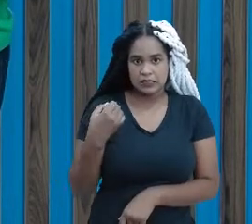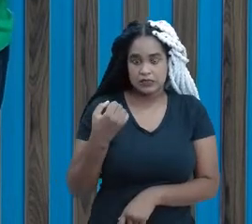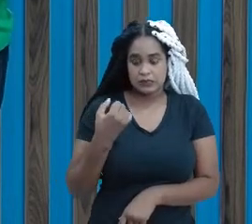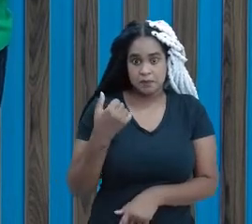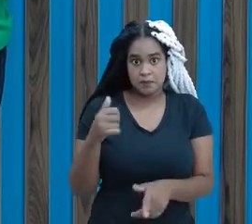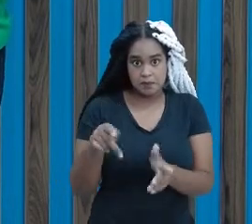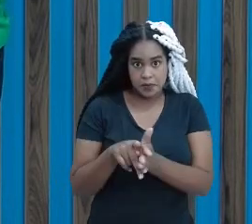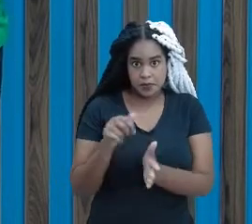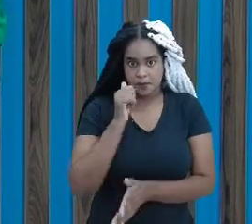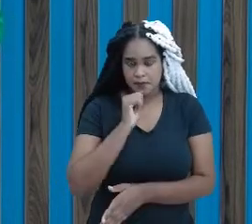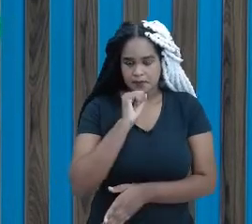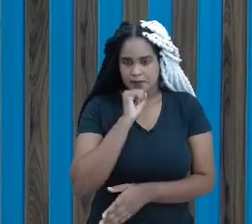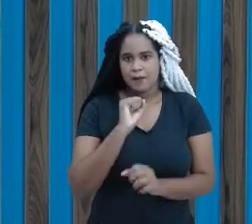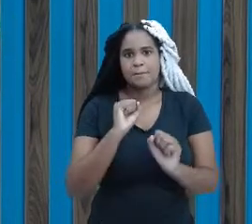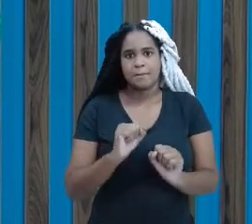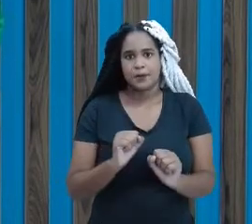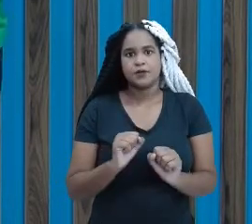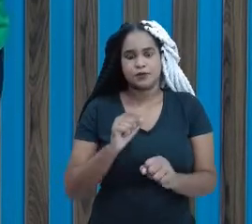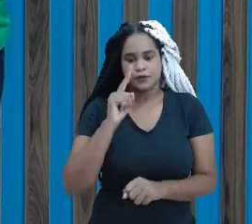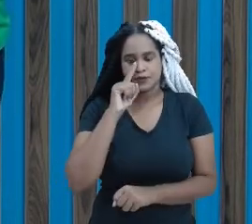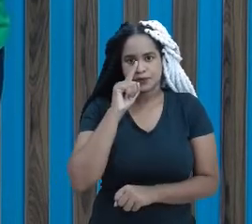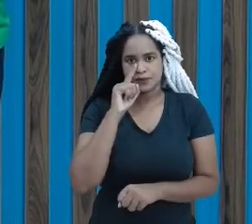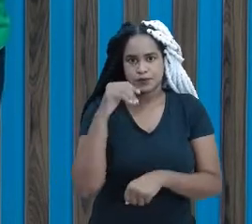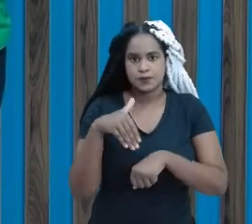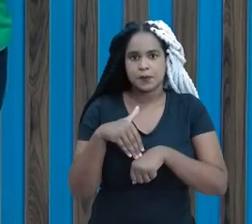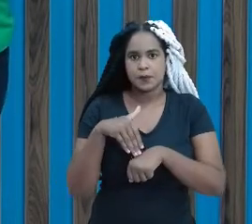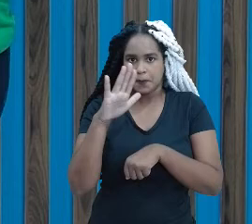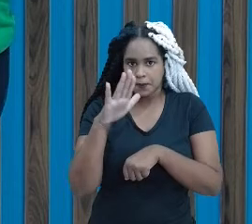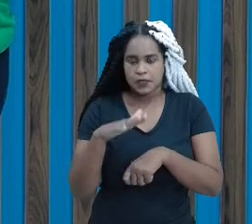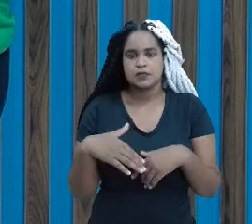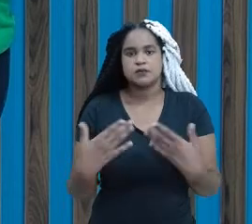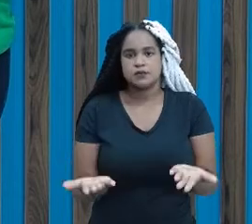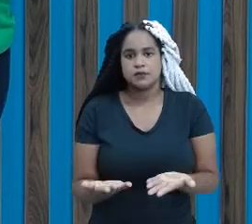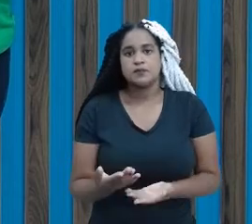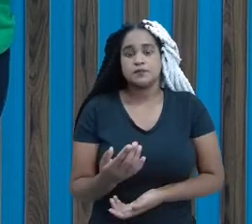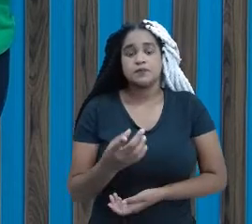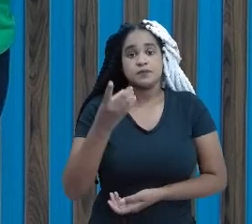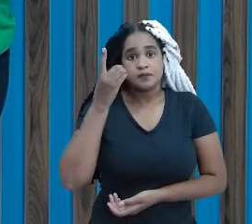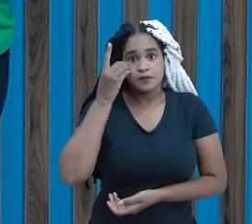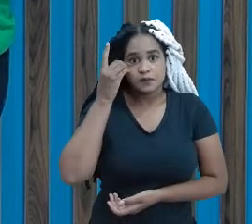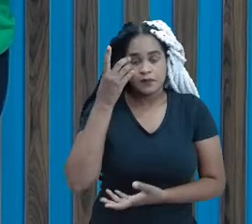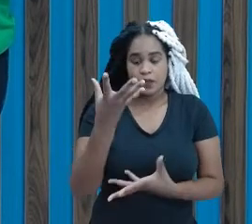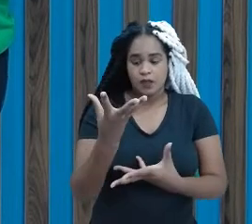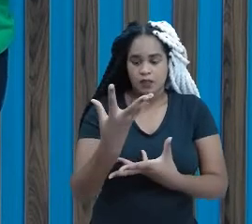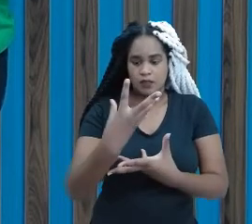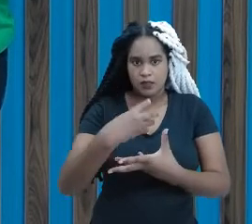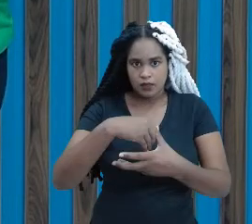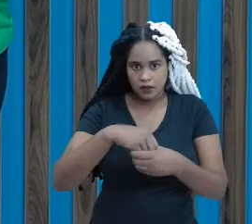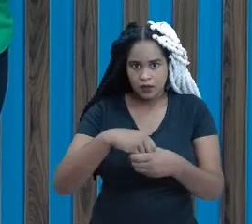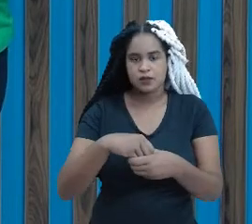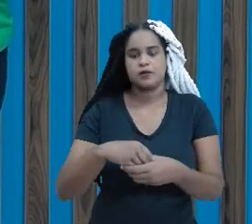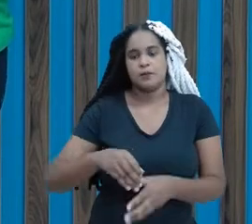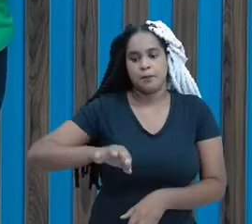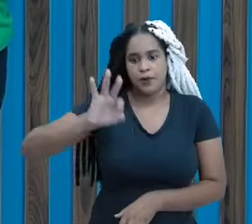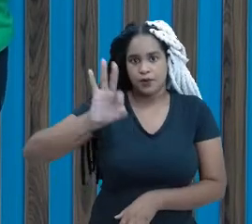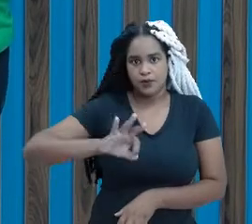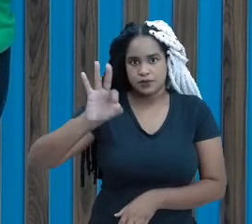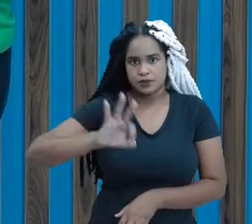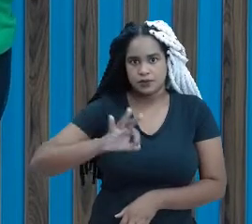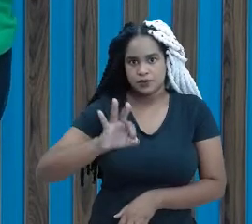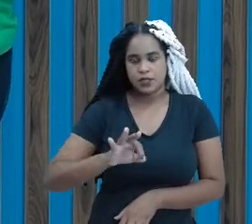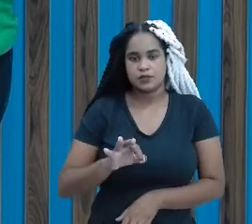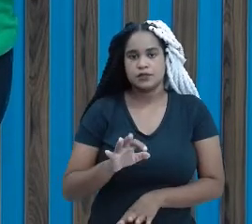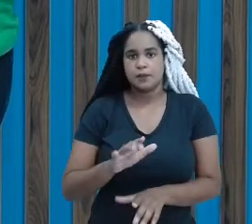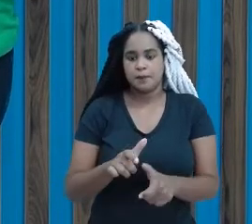a síndrome de Down, ela está dentro, né, dessa porcentagem aí de gestações em mulheres acima